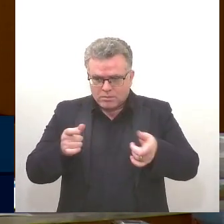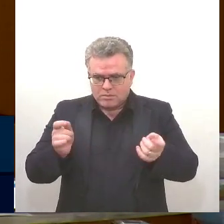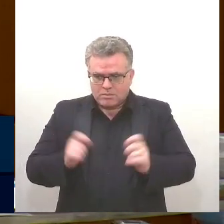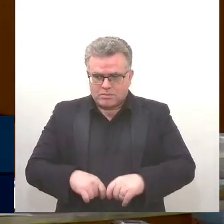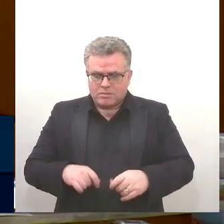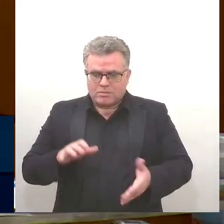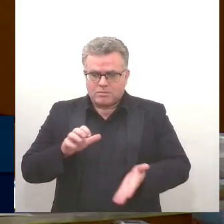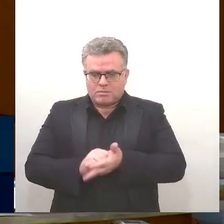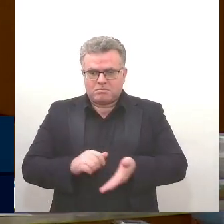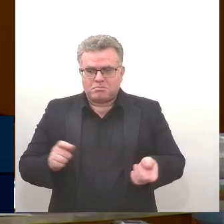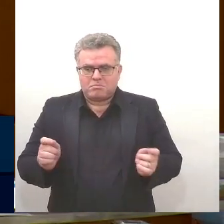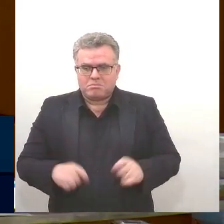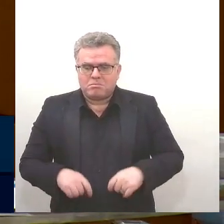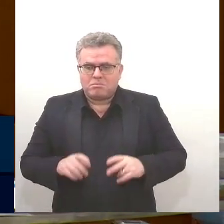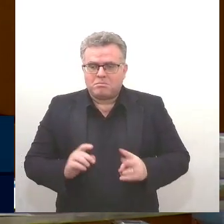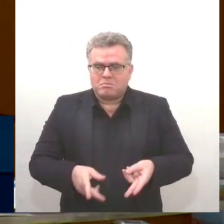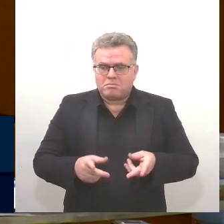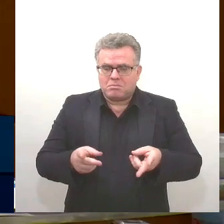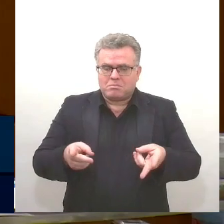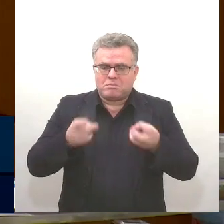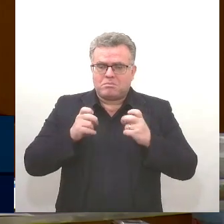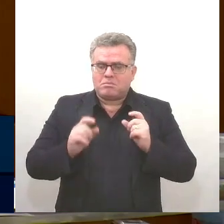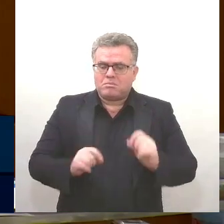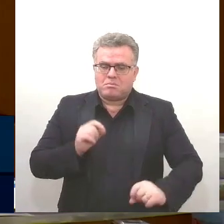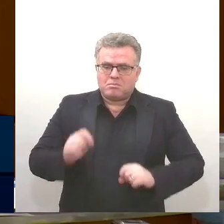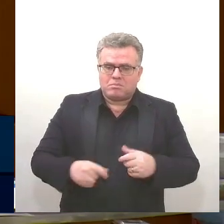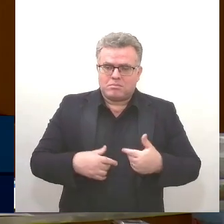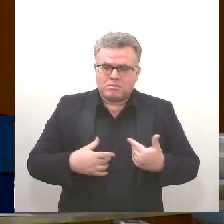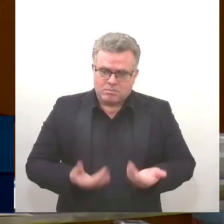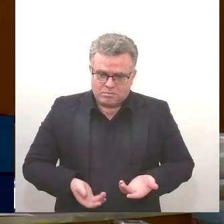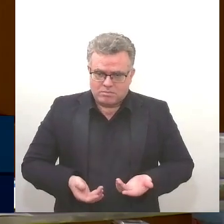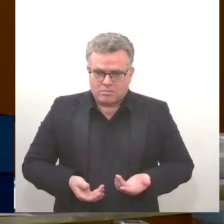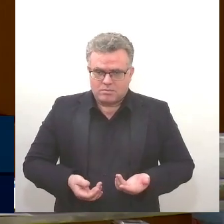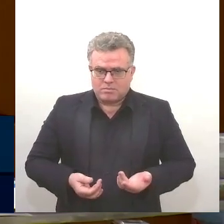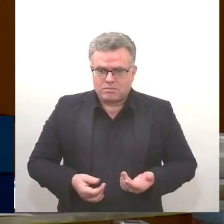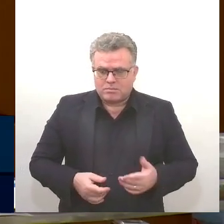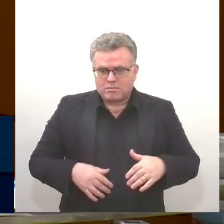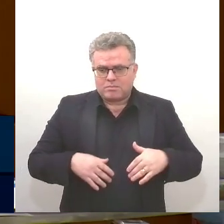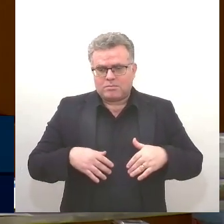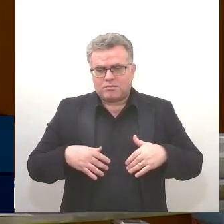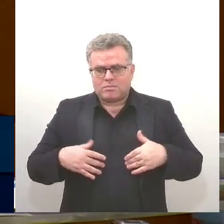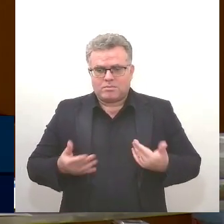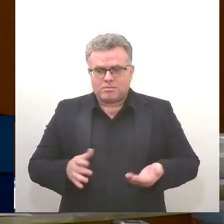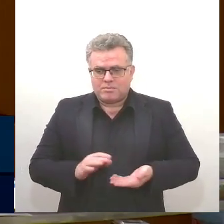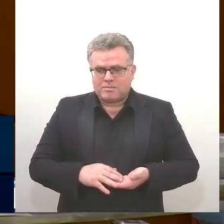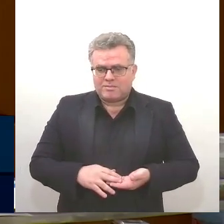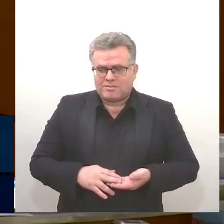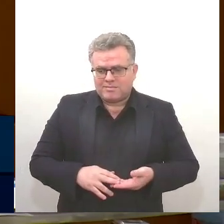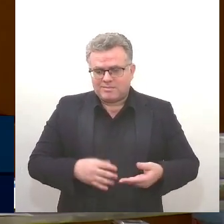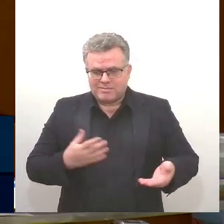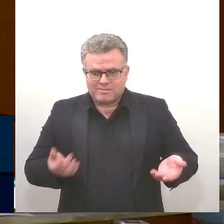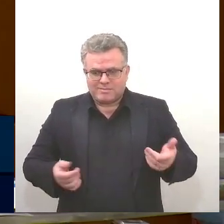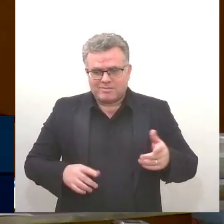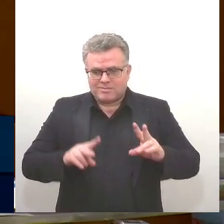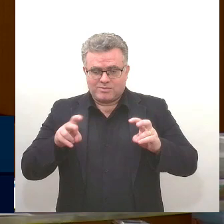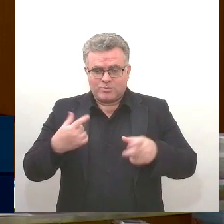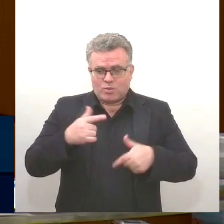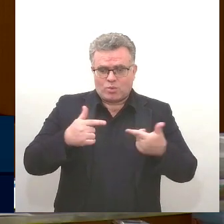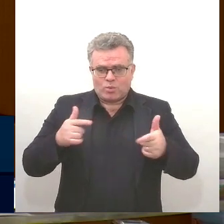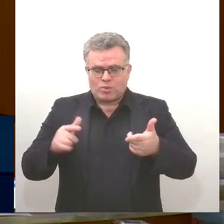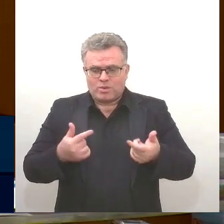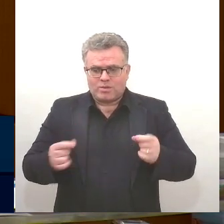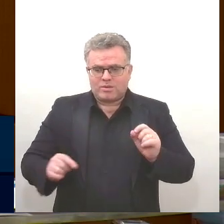gente percebe é que não mas eu tava falando gente ol Eu já entrei eu tava falando sobre o dia porque